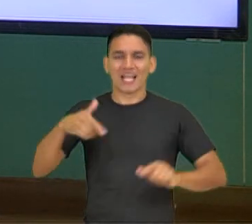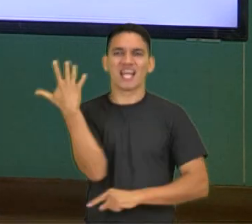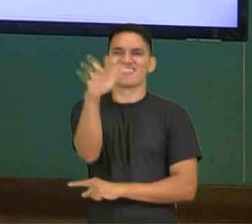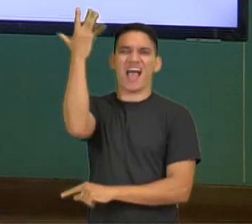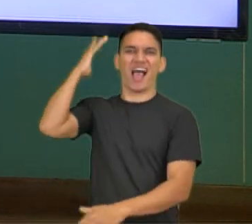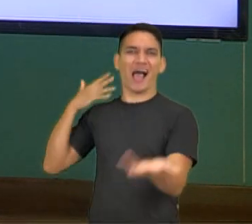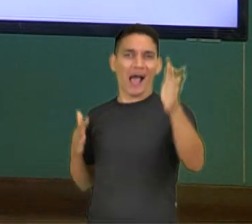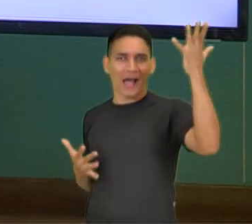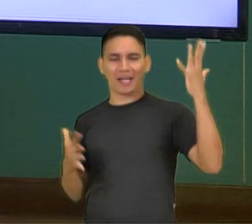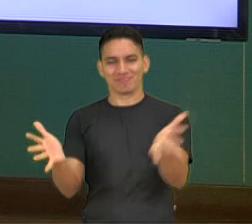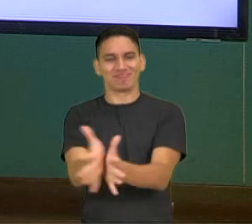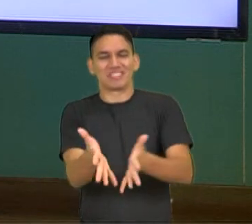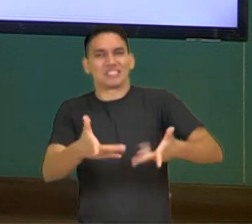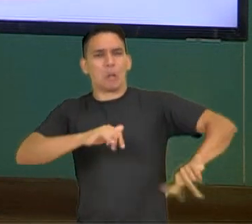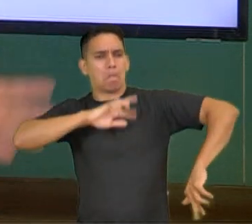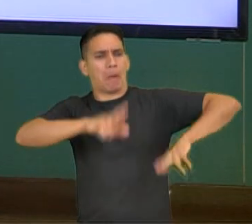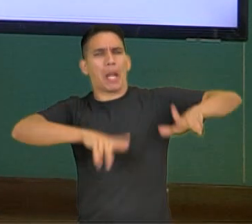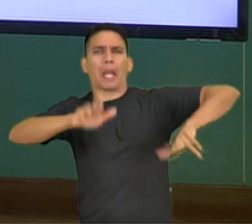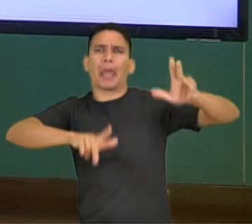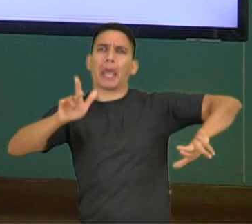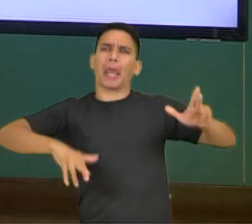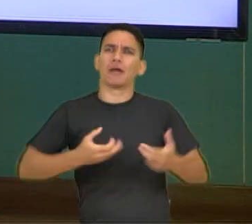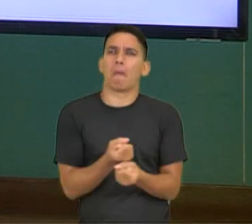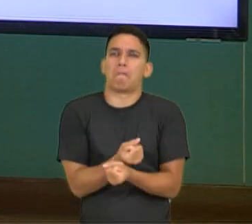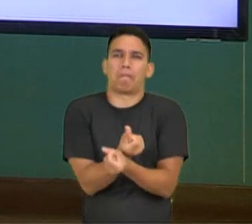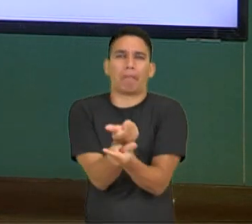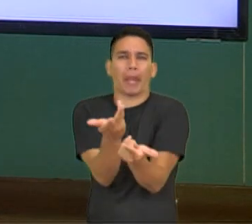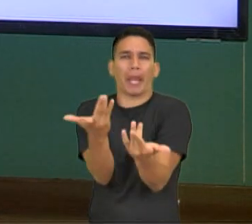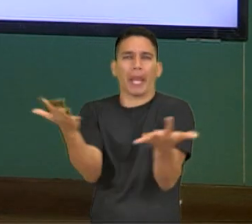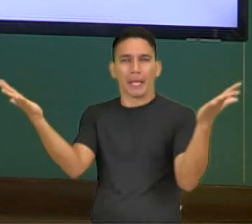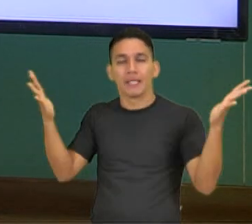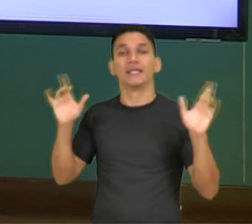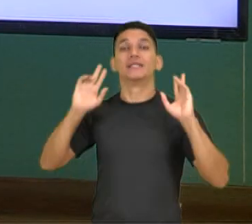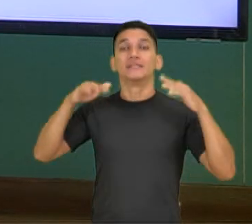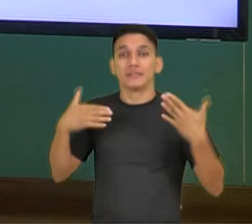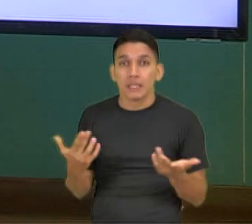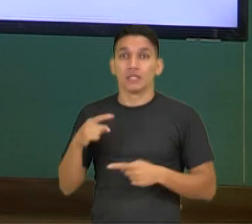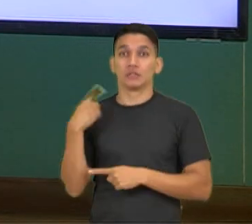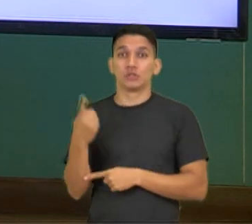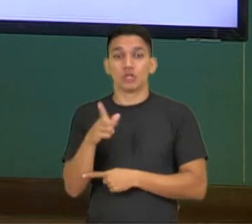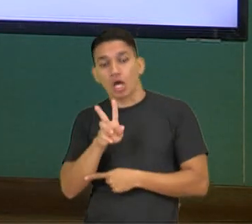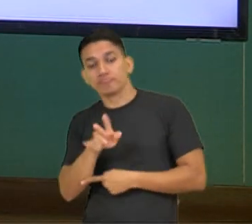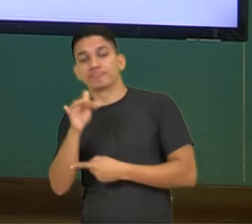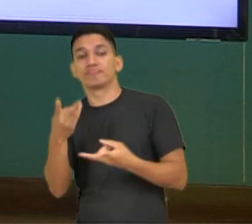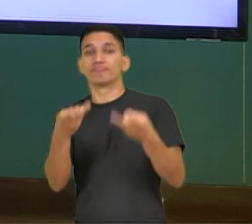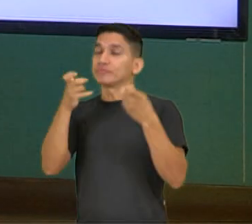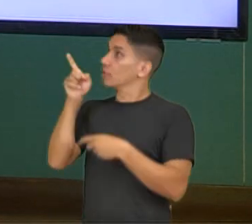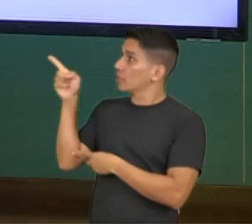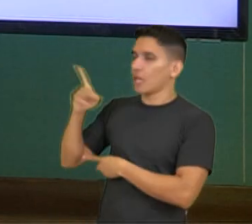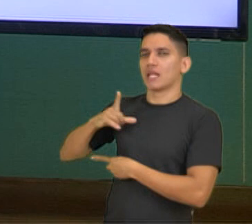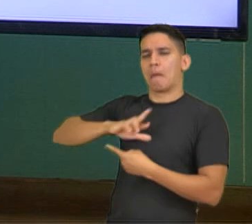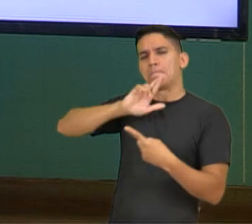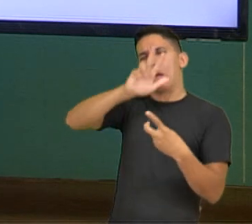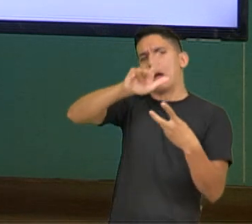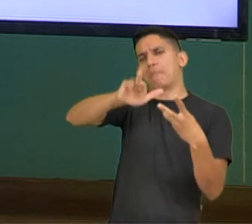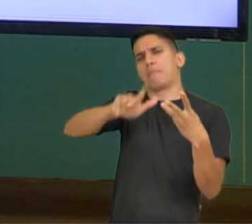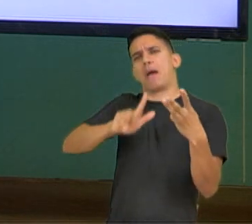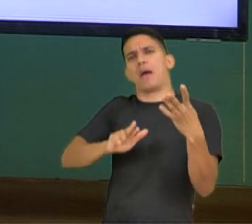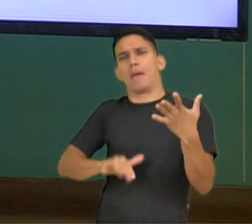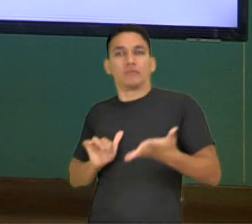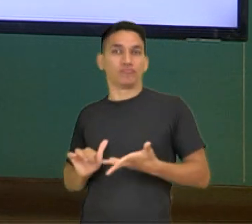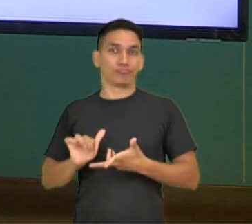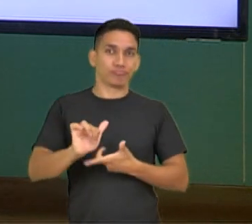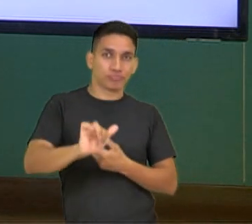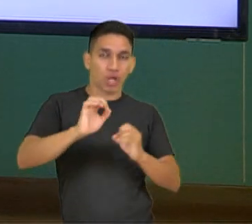temos uma natureza diversa, múltipla e nós vamos ter aqui uma variedade enorme de